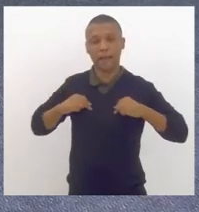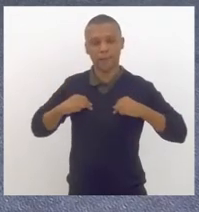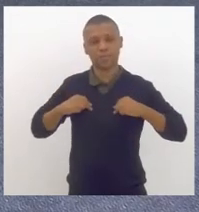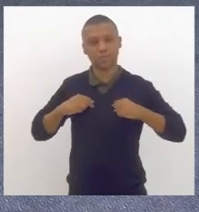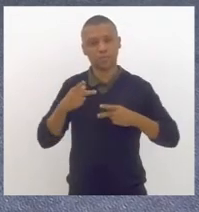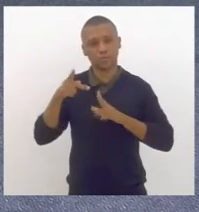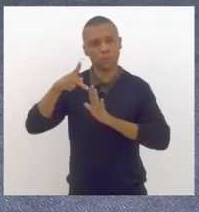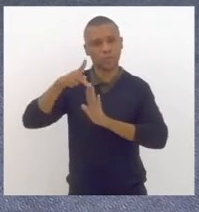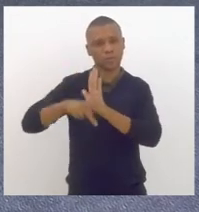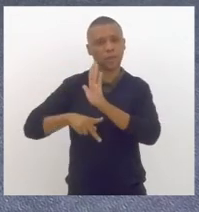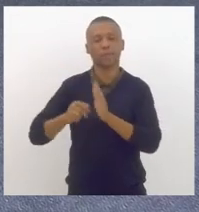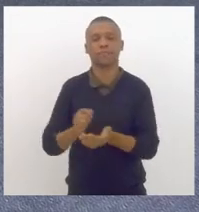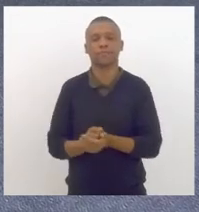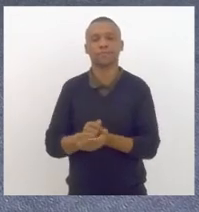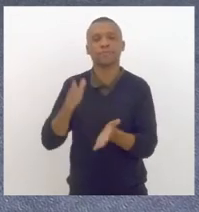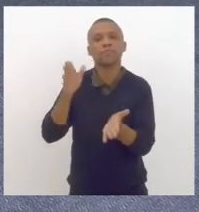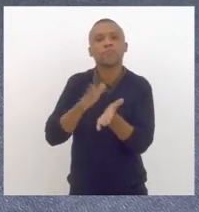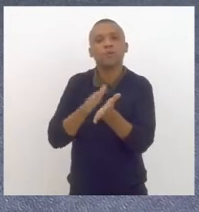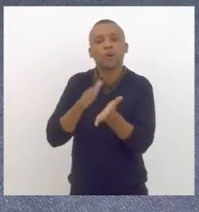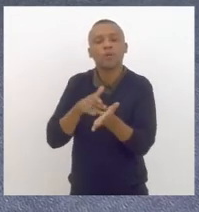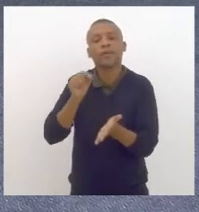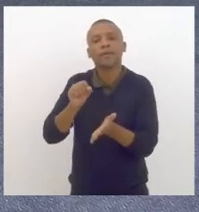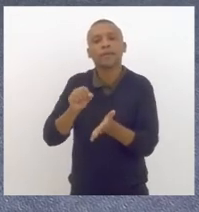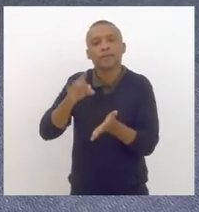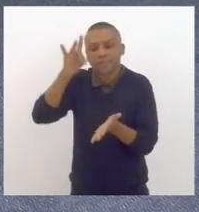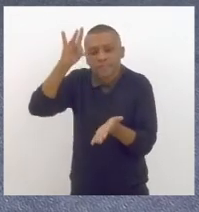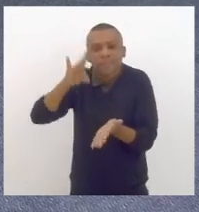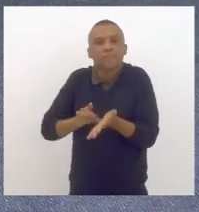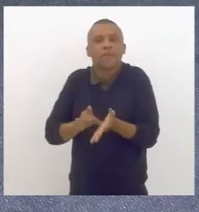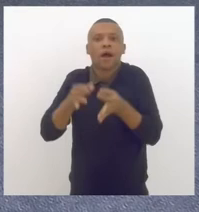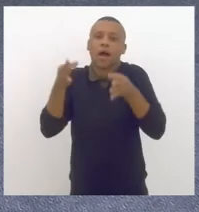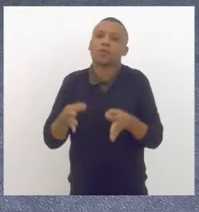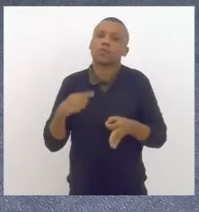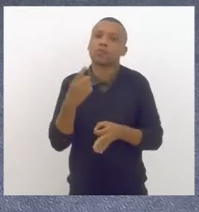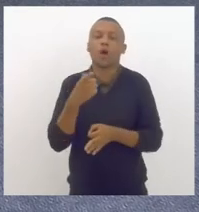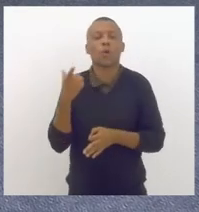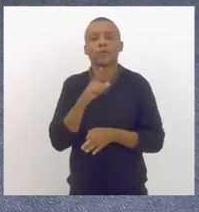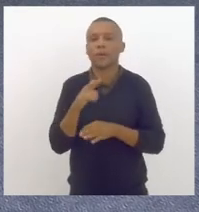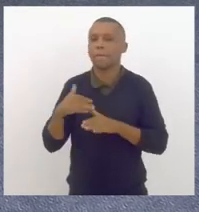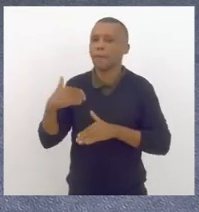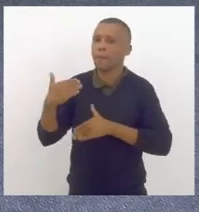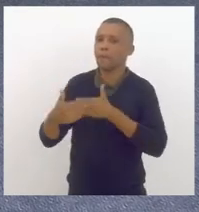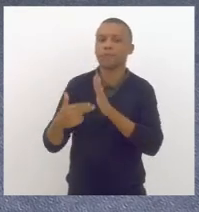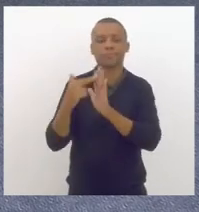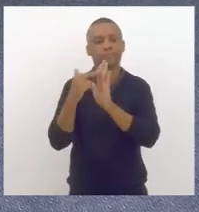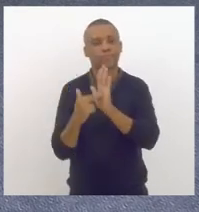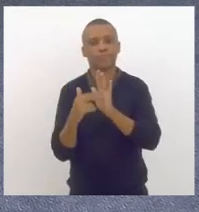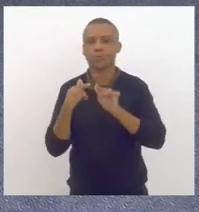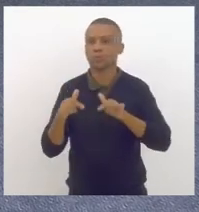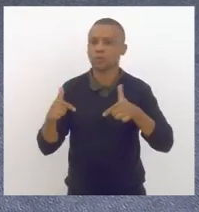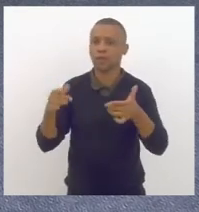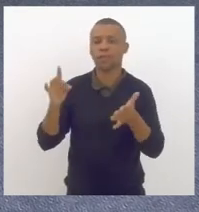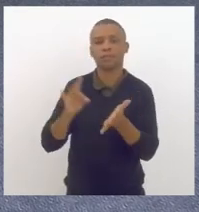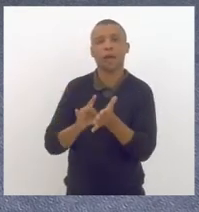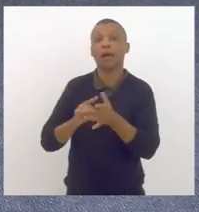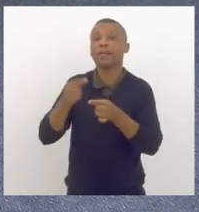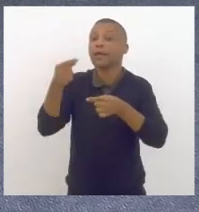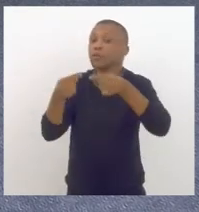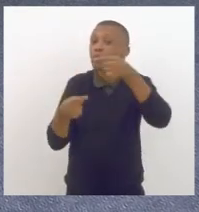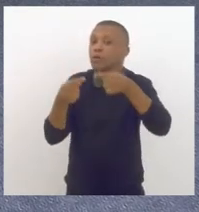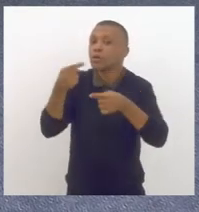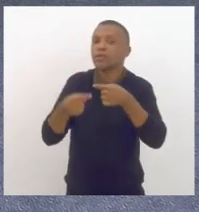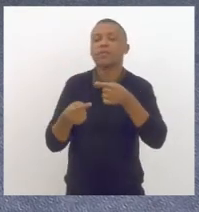cobra que, de fato, a gente avance na regulamentação e na efetivação das políticas